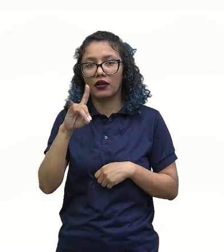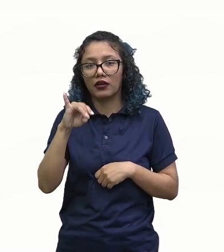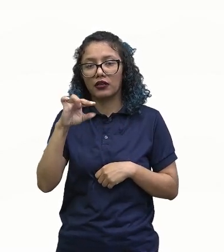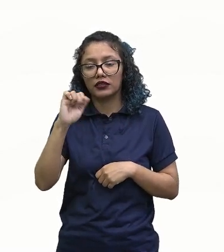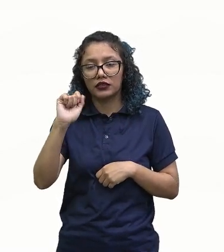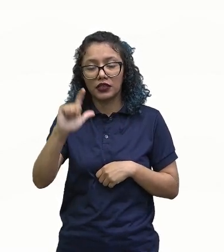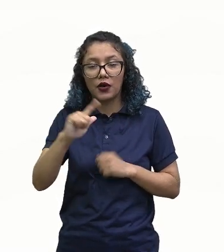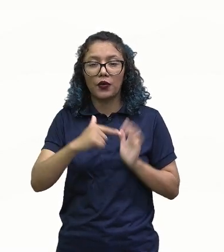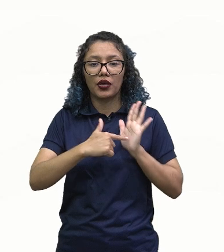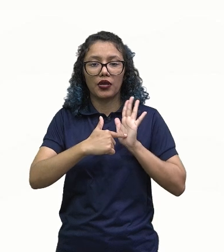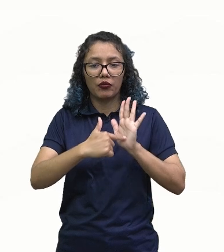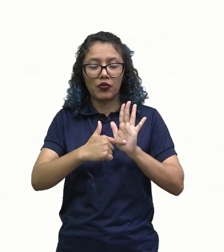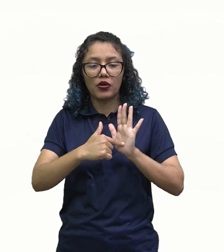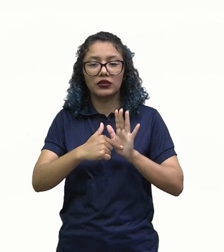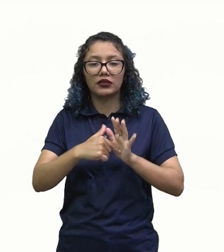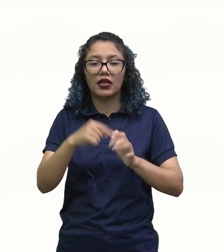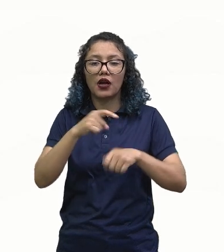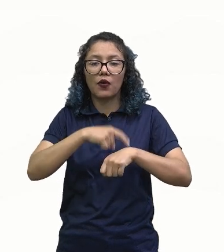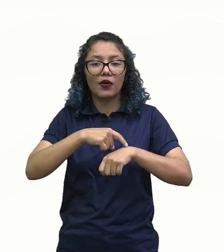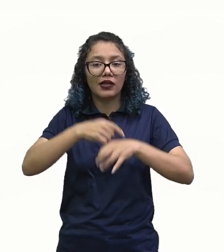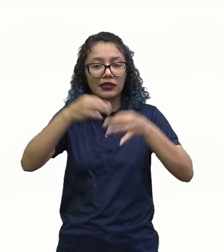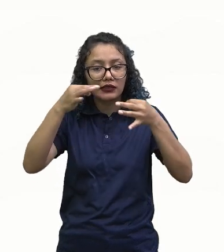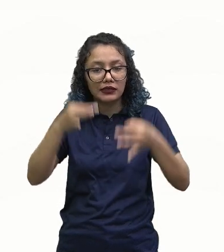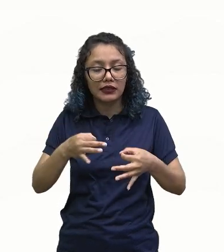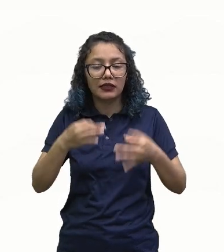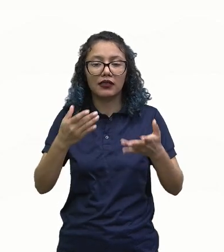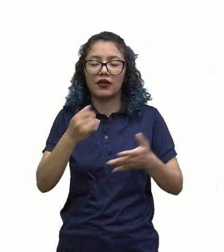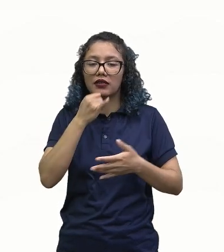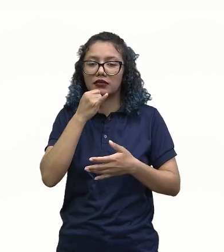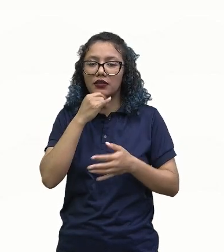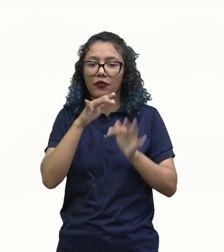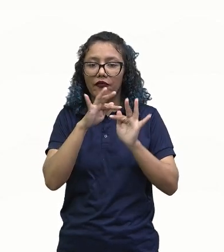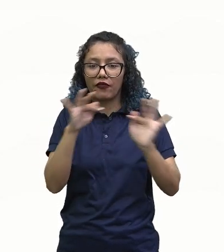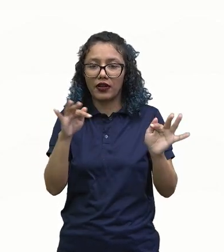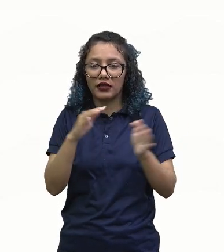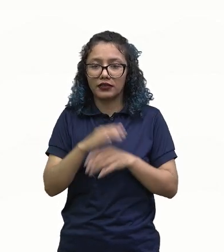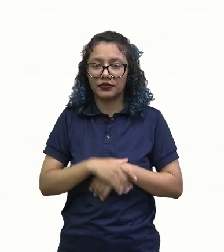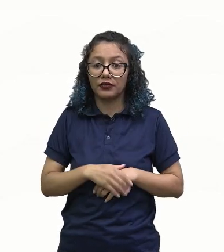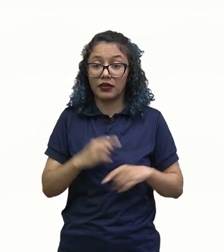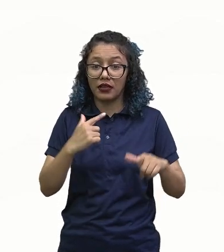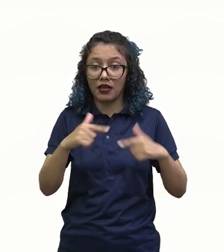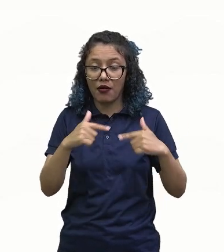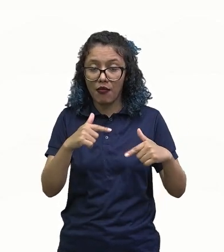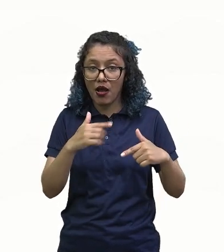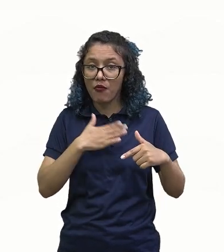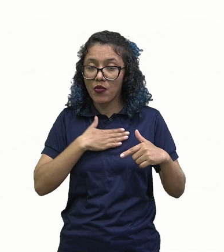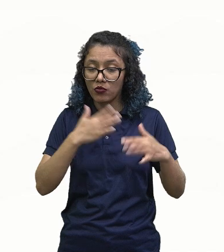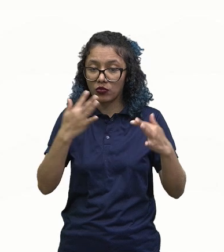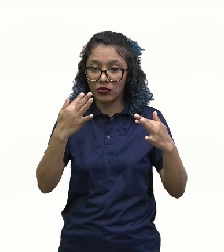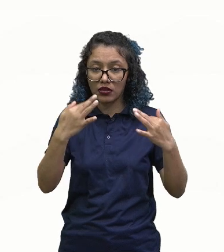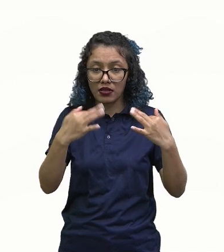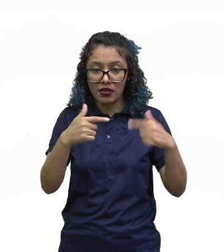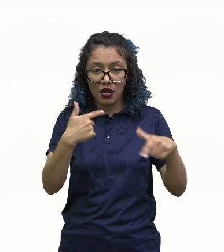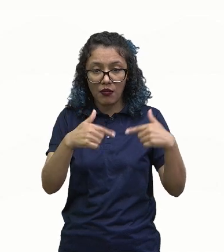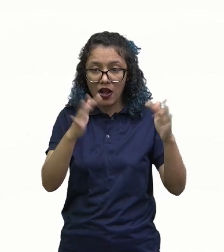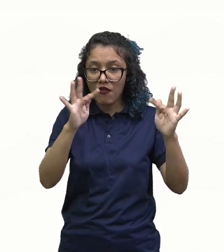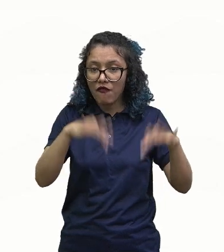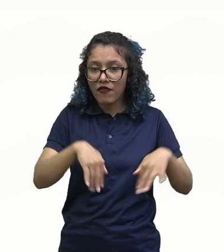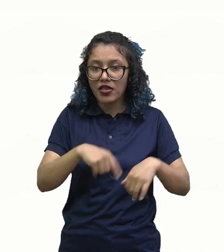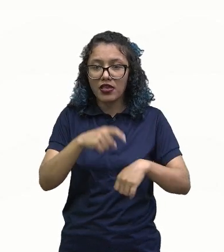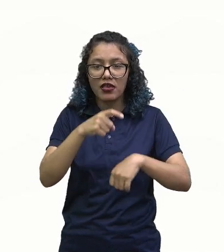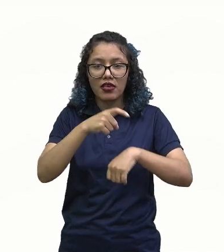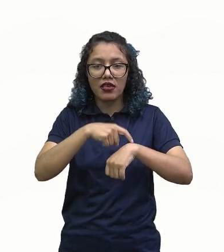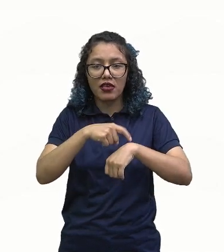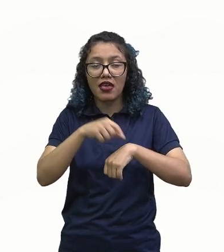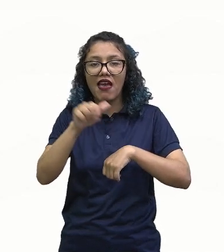horas exatas. Então, termino o meu trabalho às 17 horas. Então, aqui está discriminando